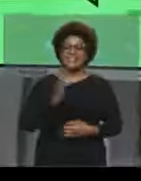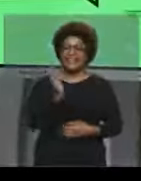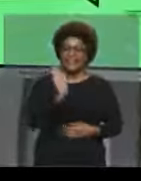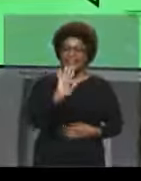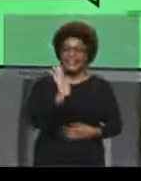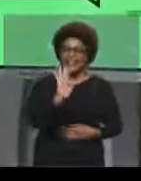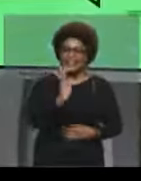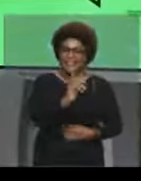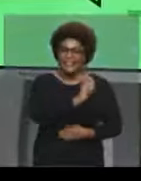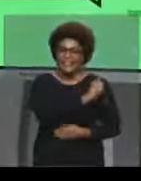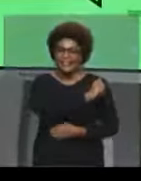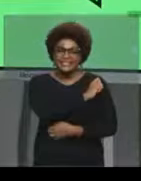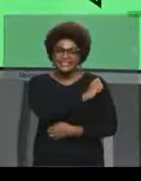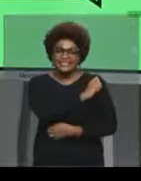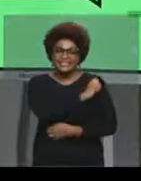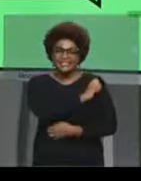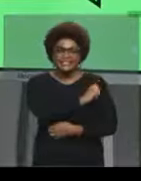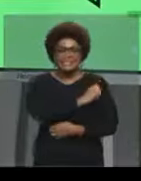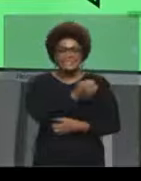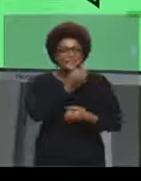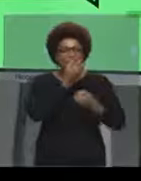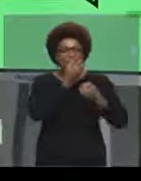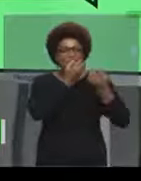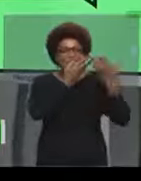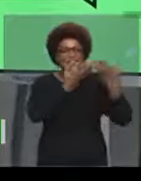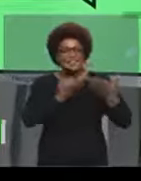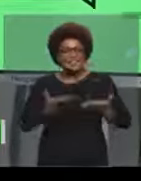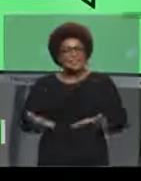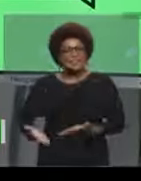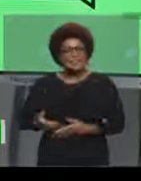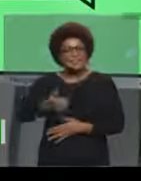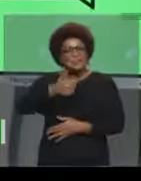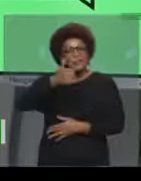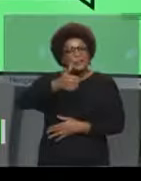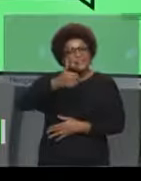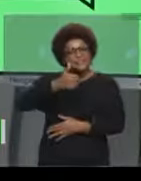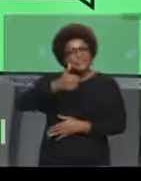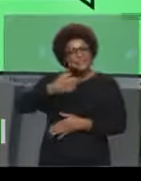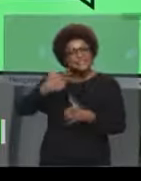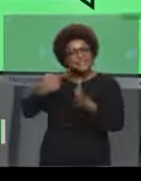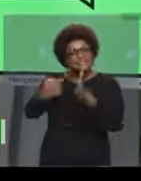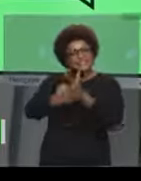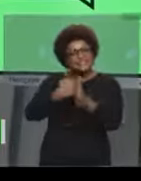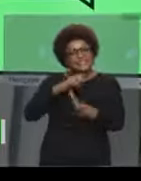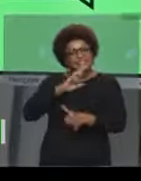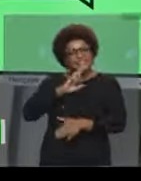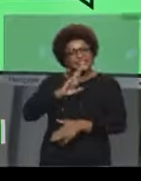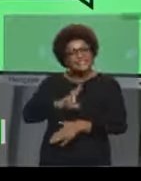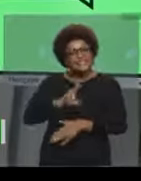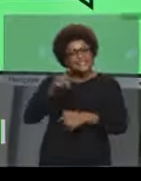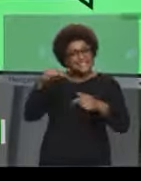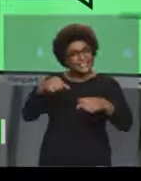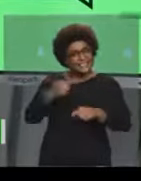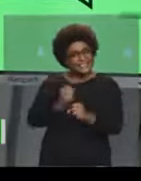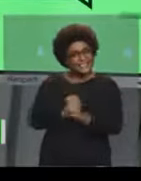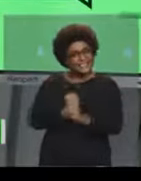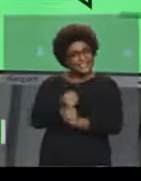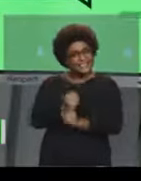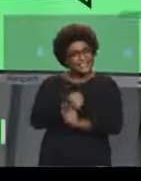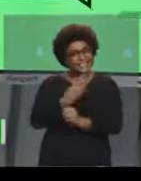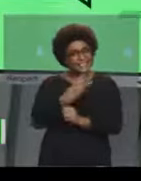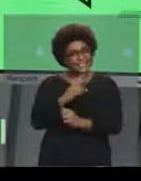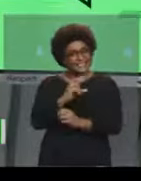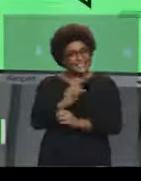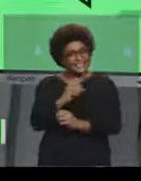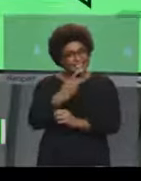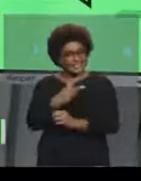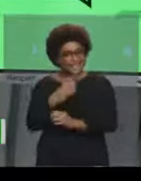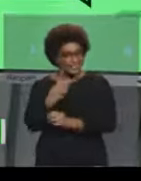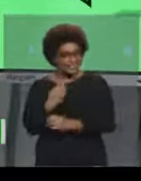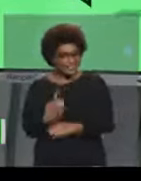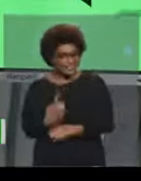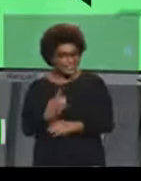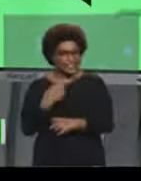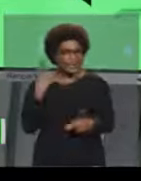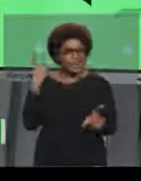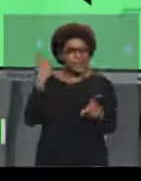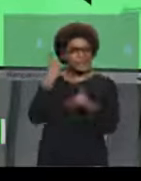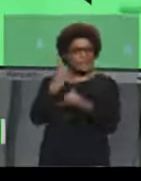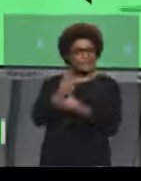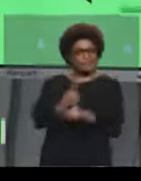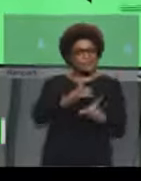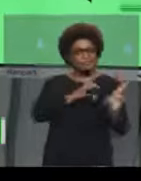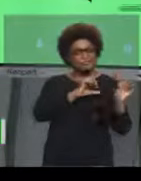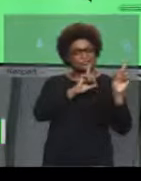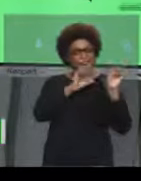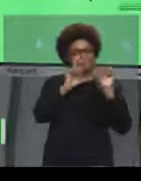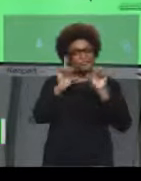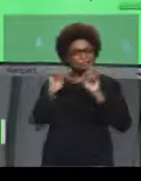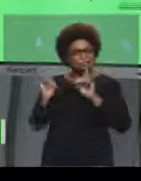Olá, estudante! Seja bem-vindo ao primeiro Tira Dúvidas de 2021. Nosso encontro diário e ao vivo